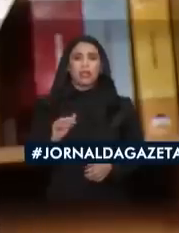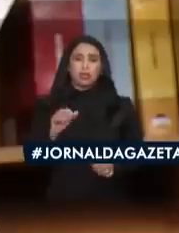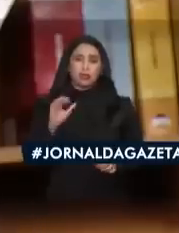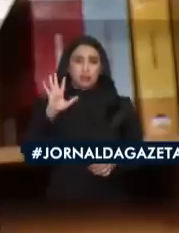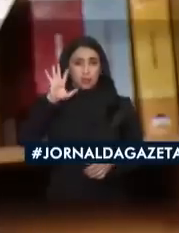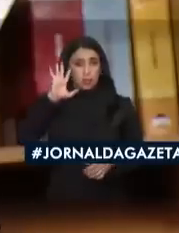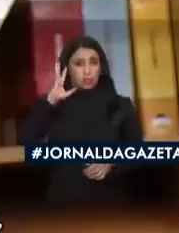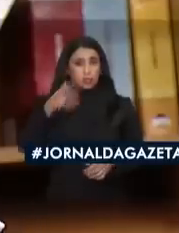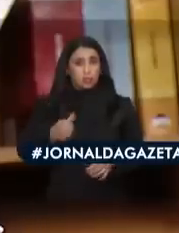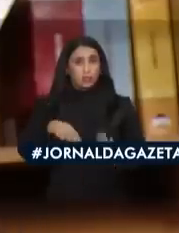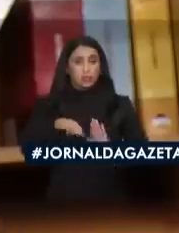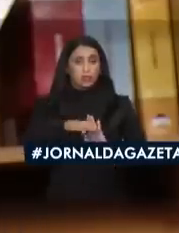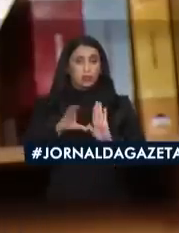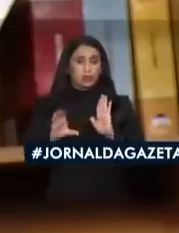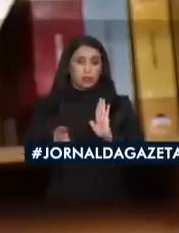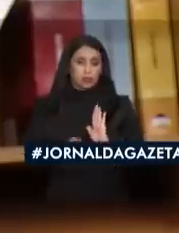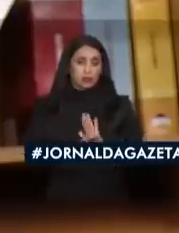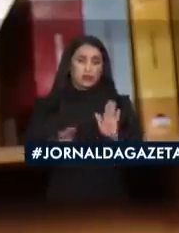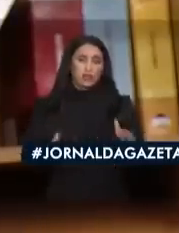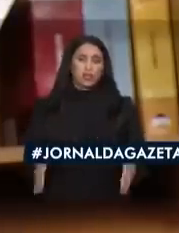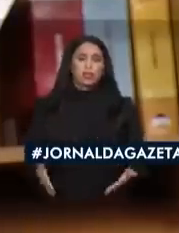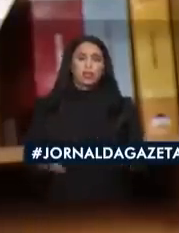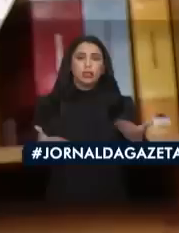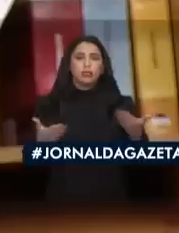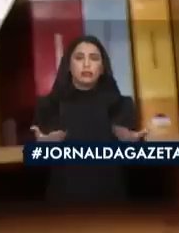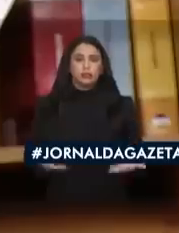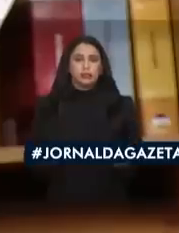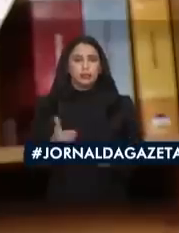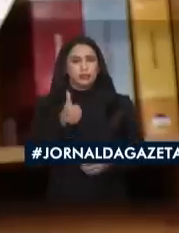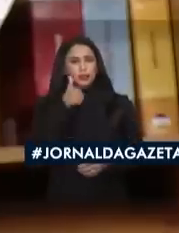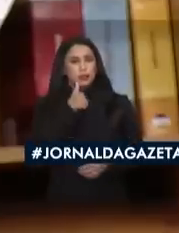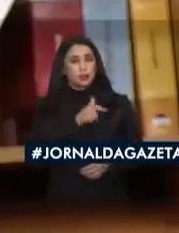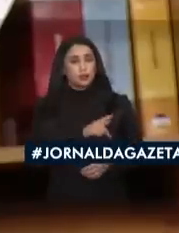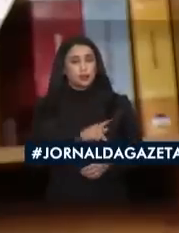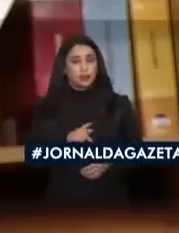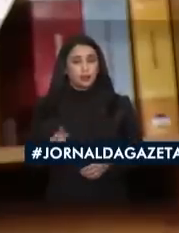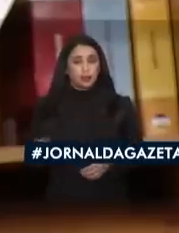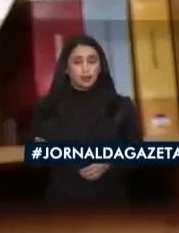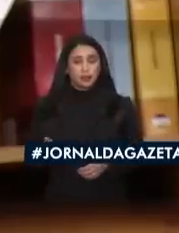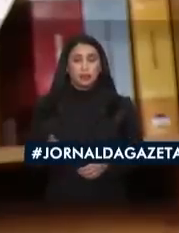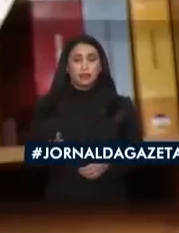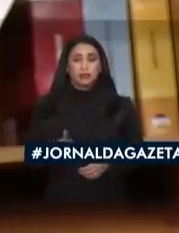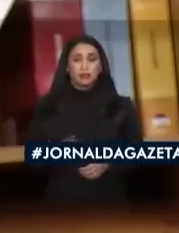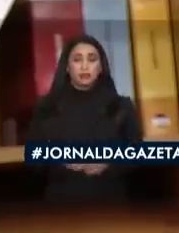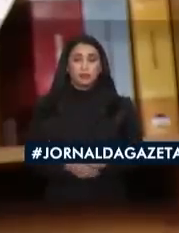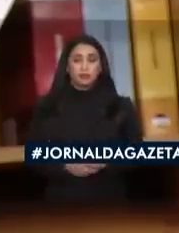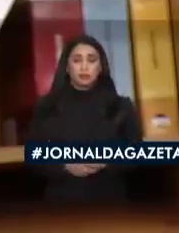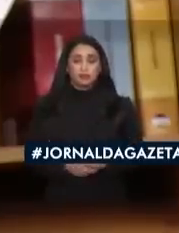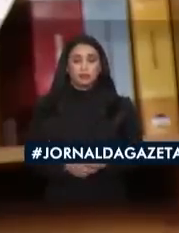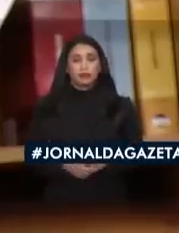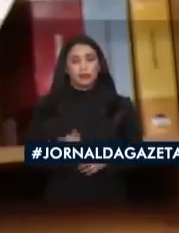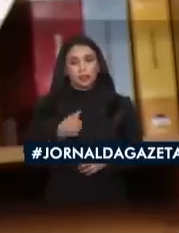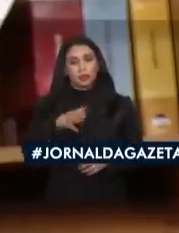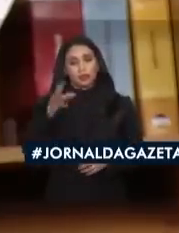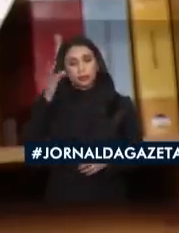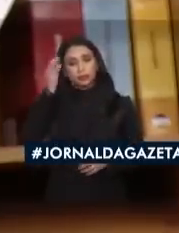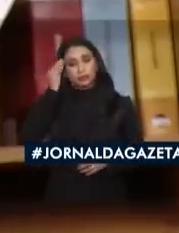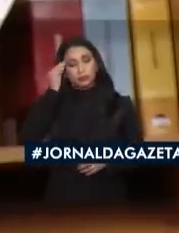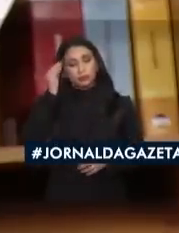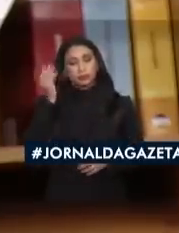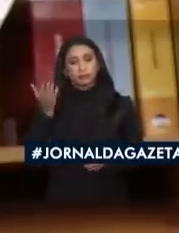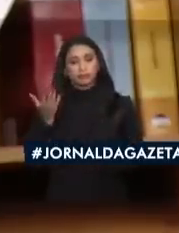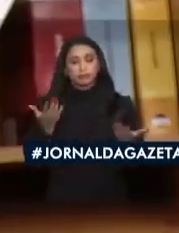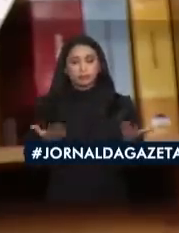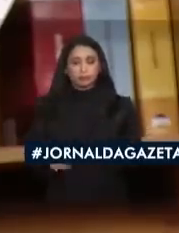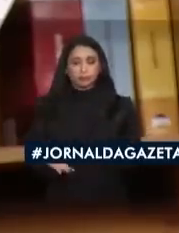emendas de relator nos moldes atuais quero adiantar desde logo que entendo que data venia